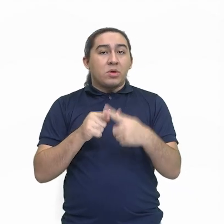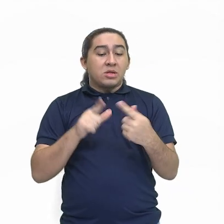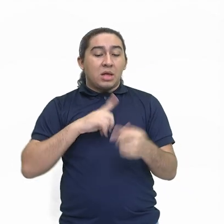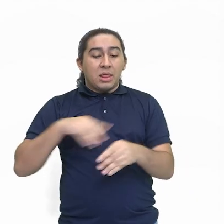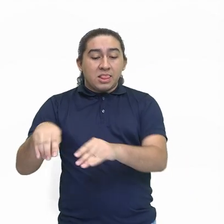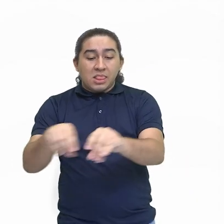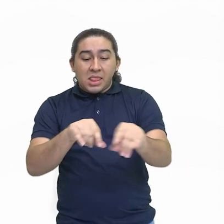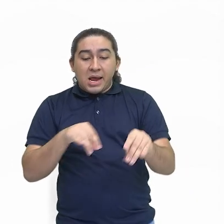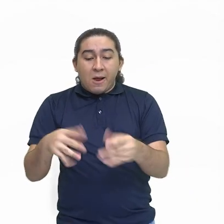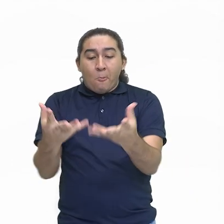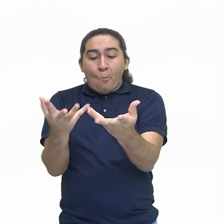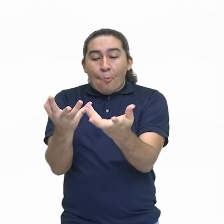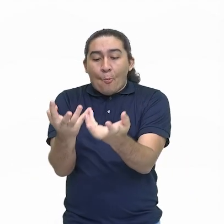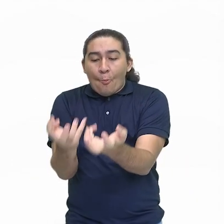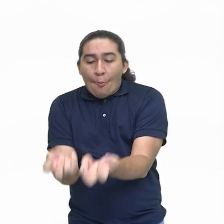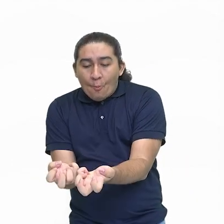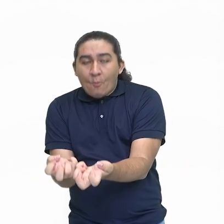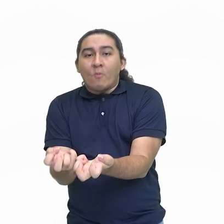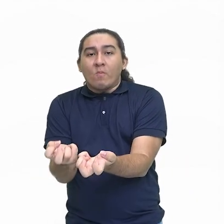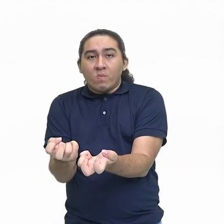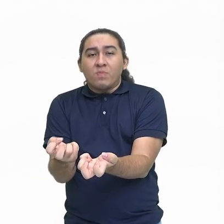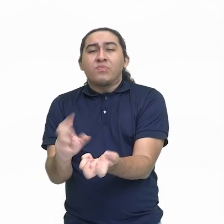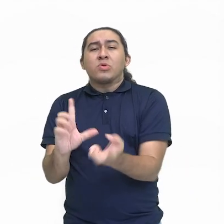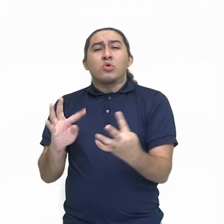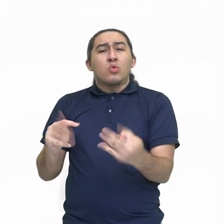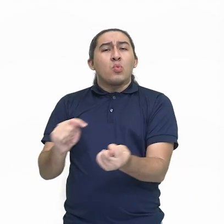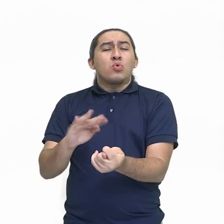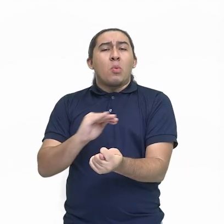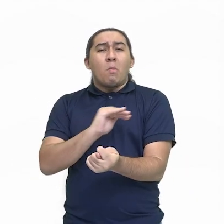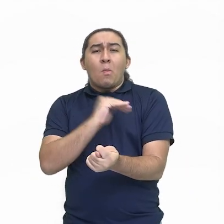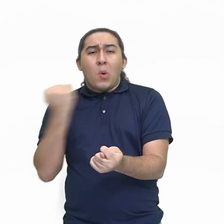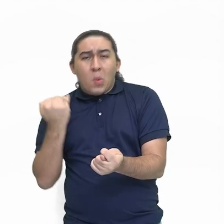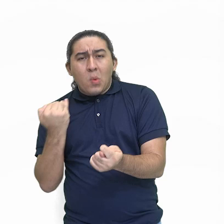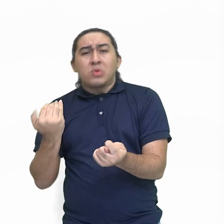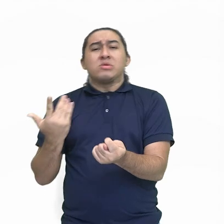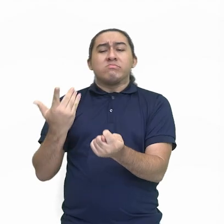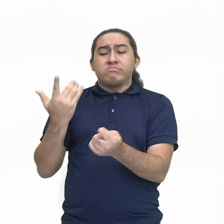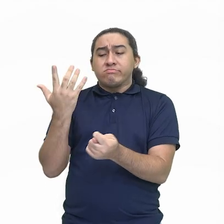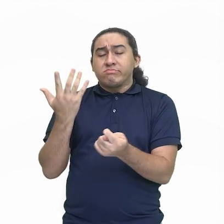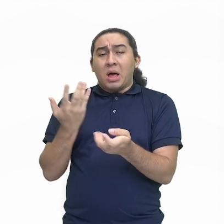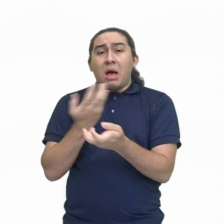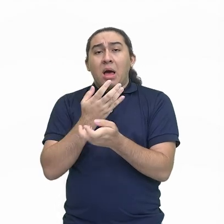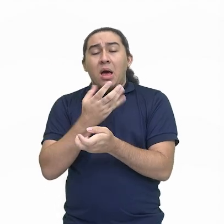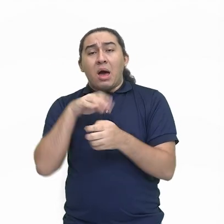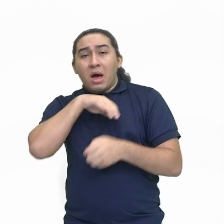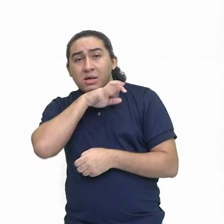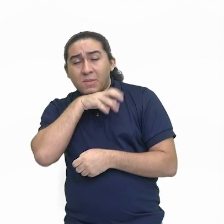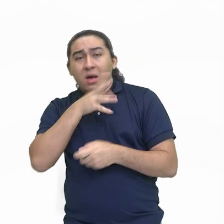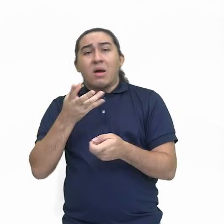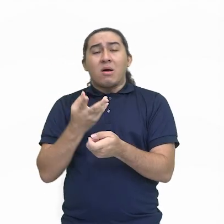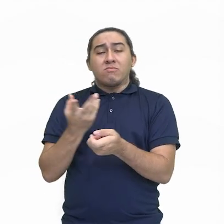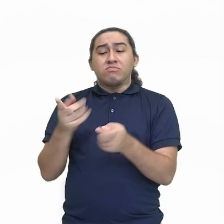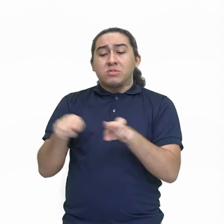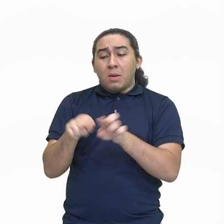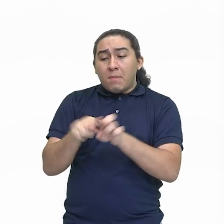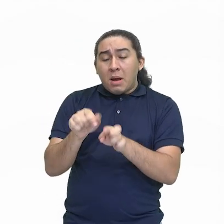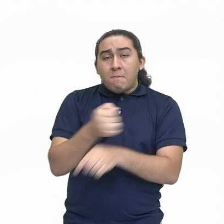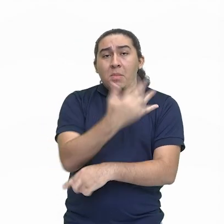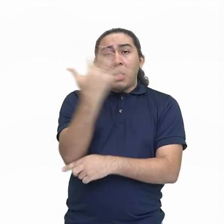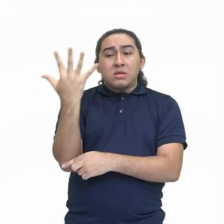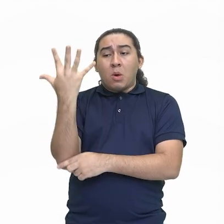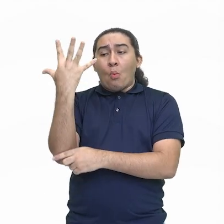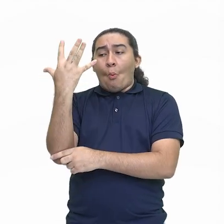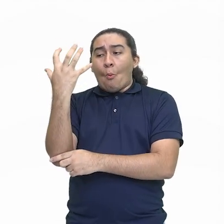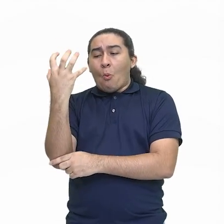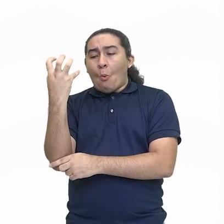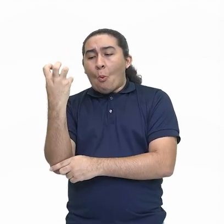mortos, plantas, e parecia mesmo um cemitério. Por isso que foi utilizado